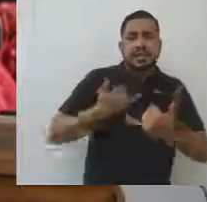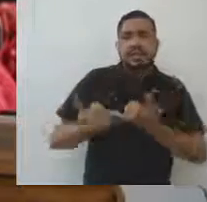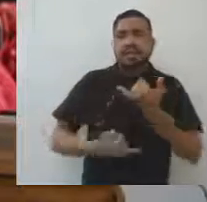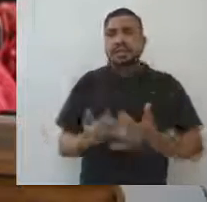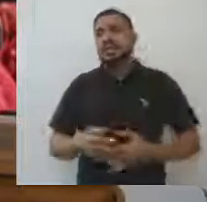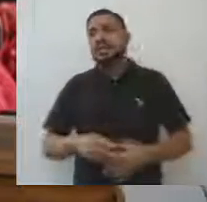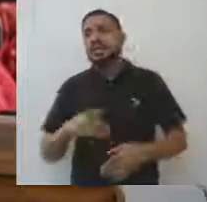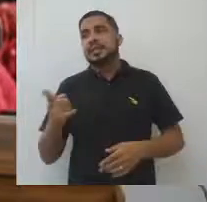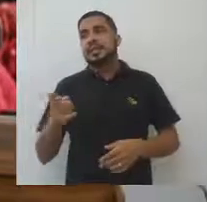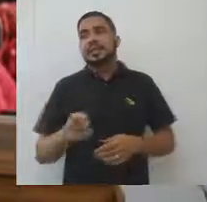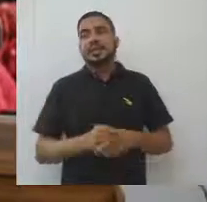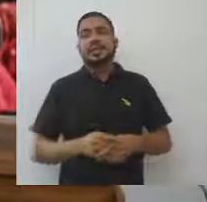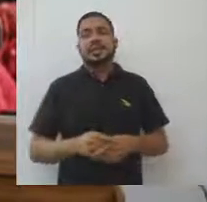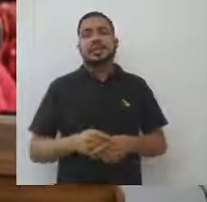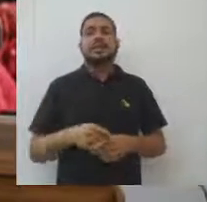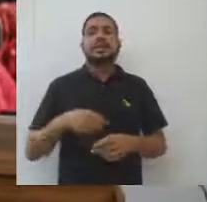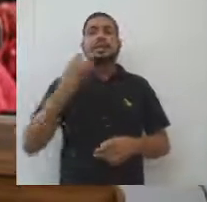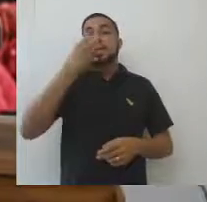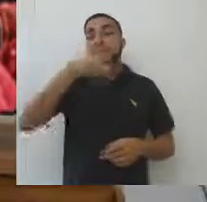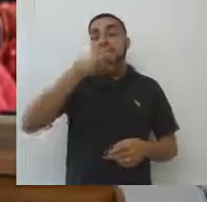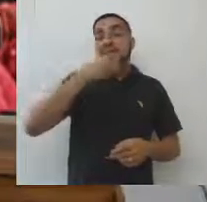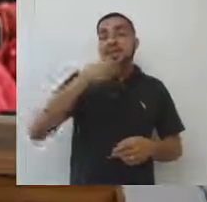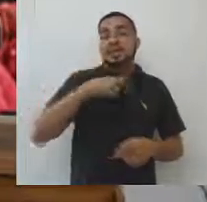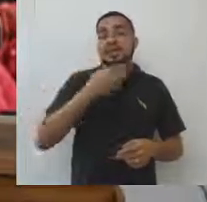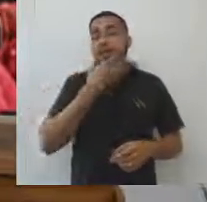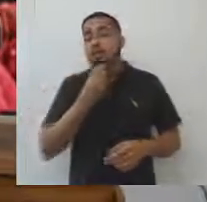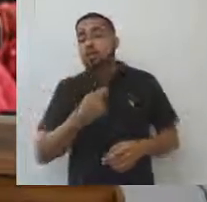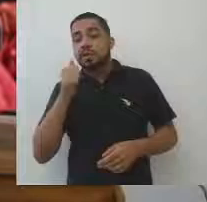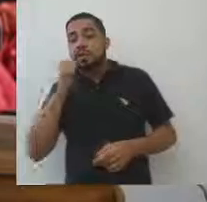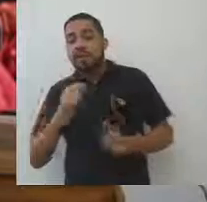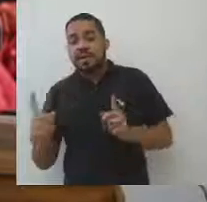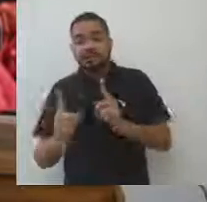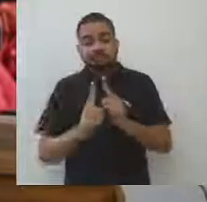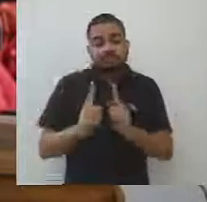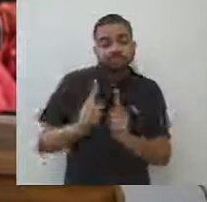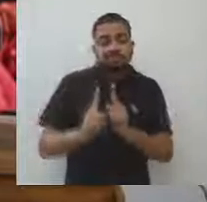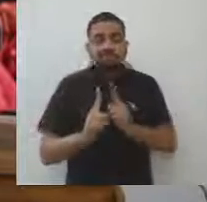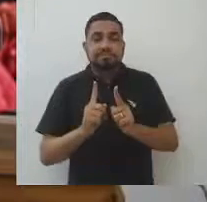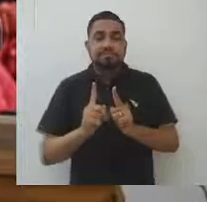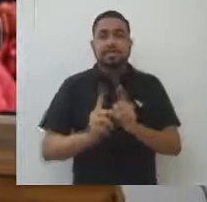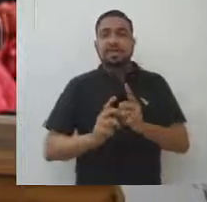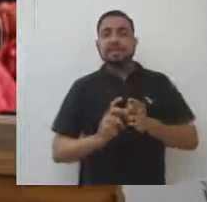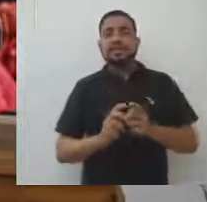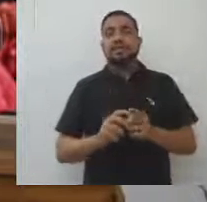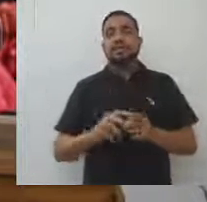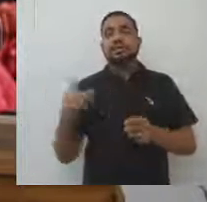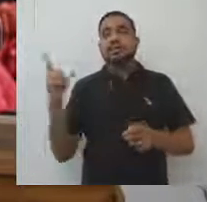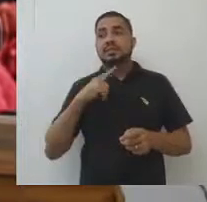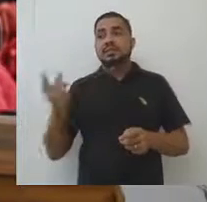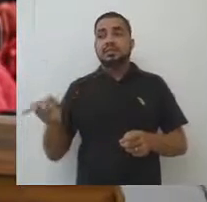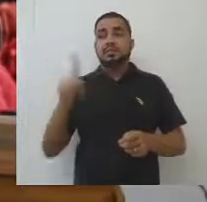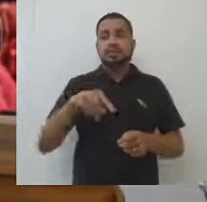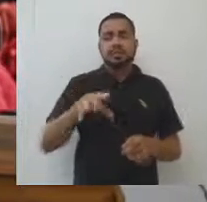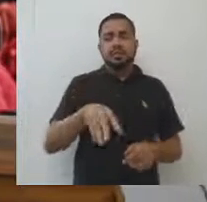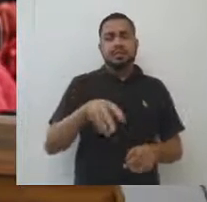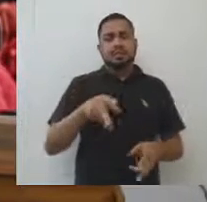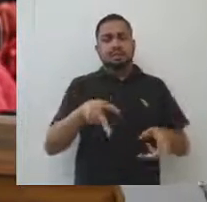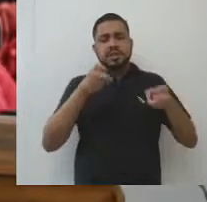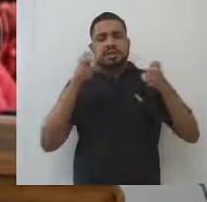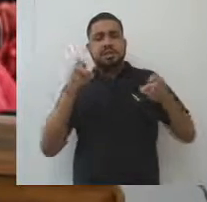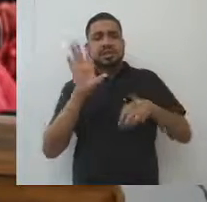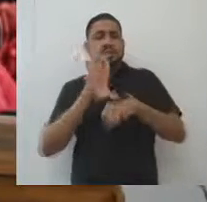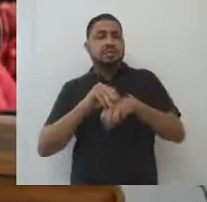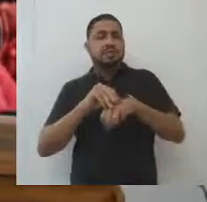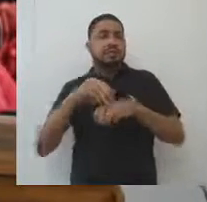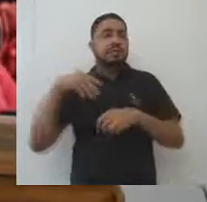ó. Tá o homem e a mulher lá dançando, mas aí tem um caráter de dança. Aqui eu acho que a gente pode observar justamente uma foto